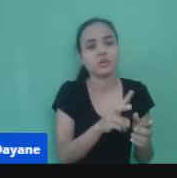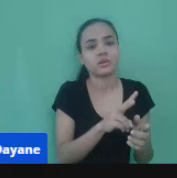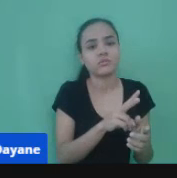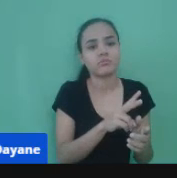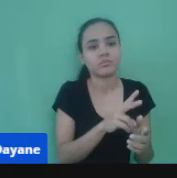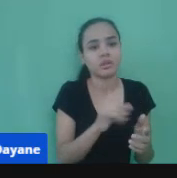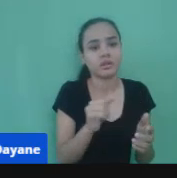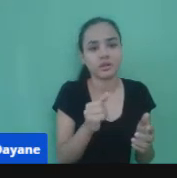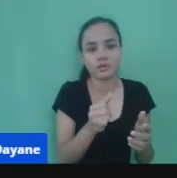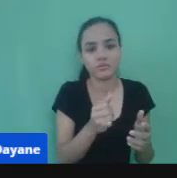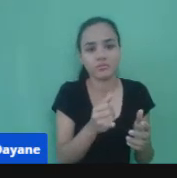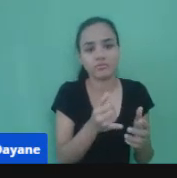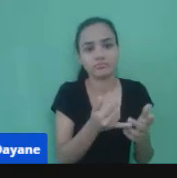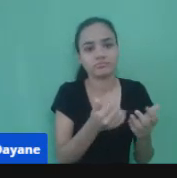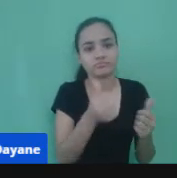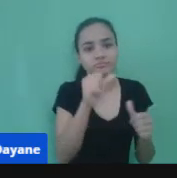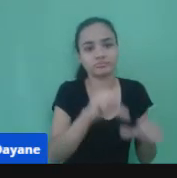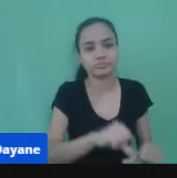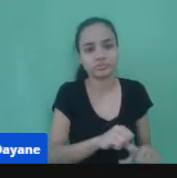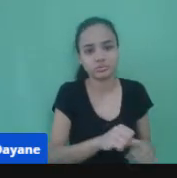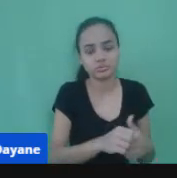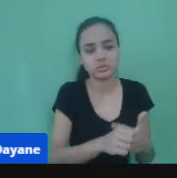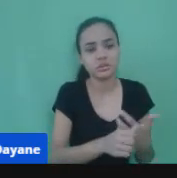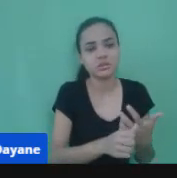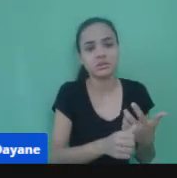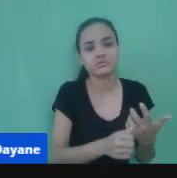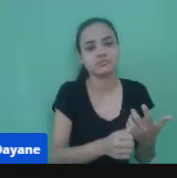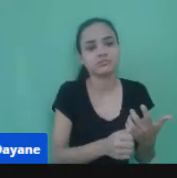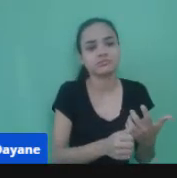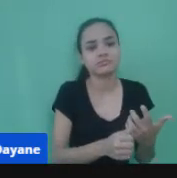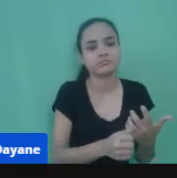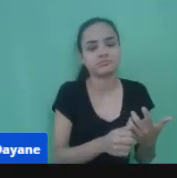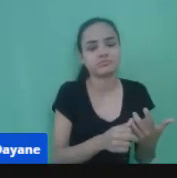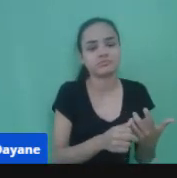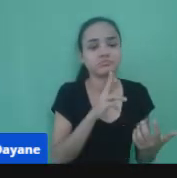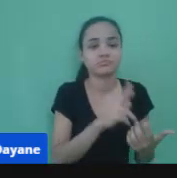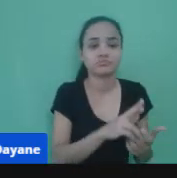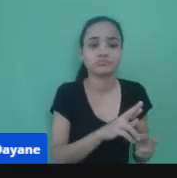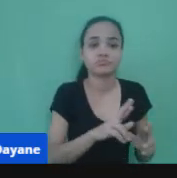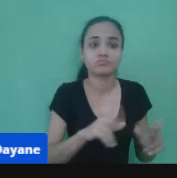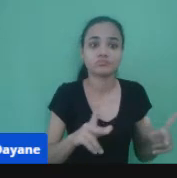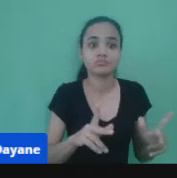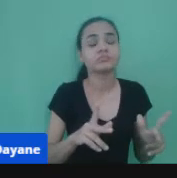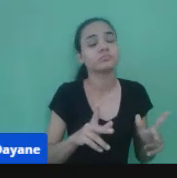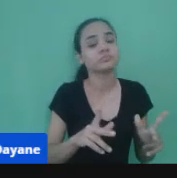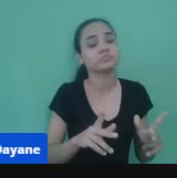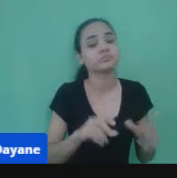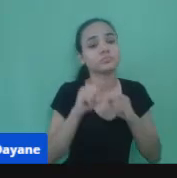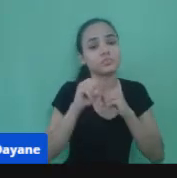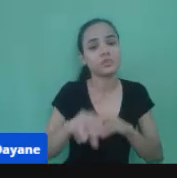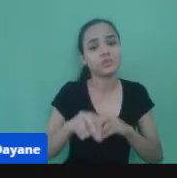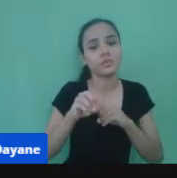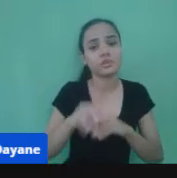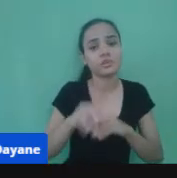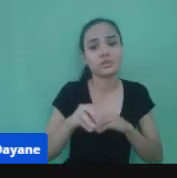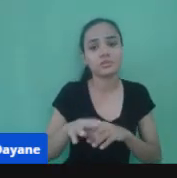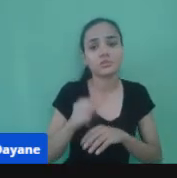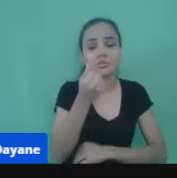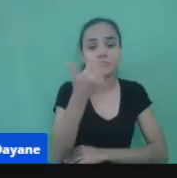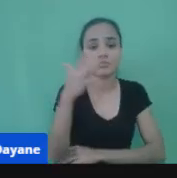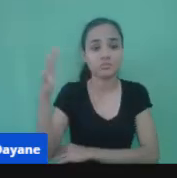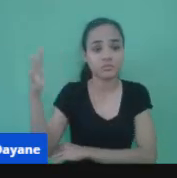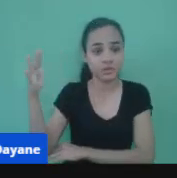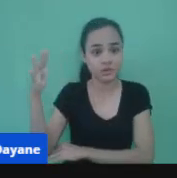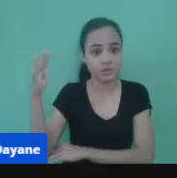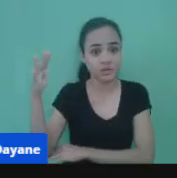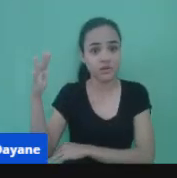modelo produtivo. E obviamente, não se faz educação ambiental sem considerar o sistema capitalista. Vivemos